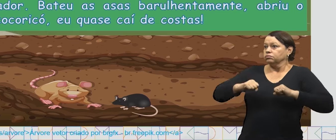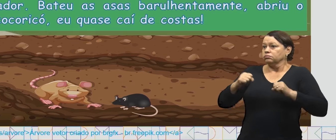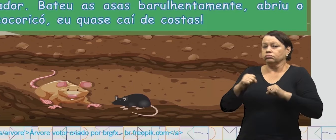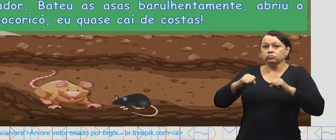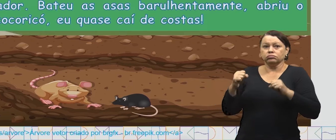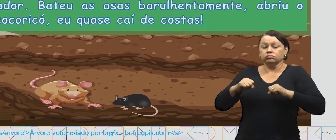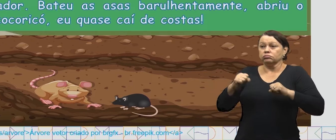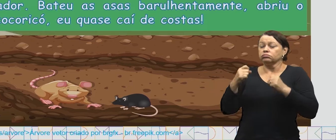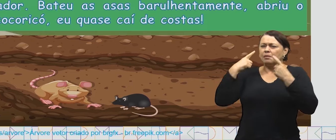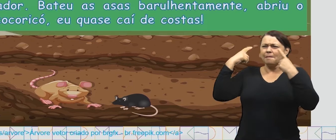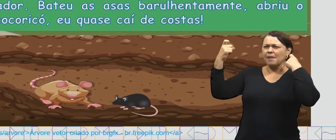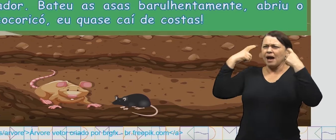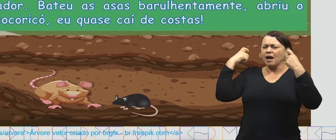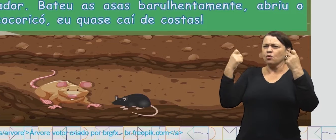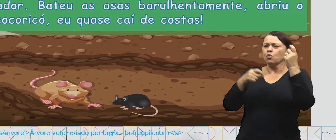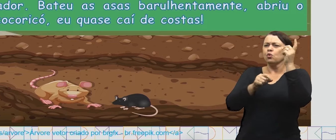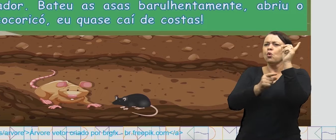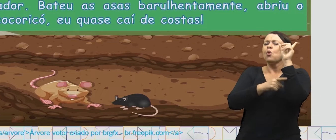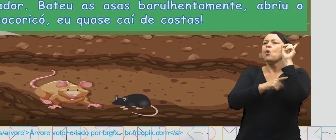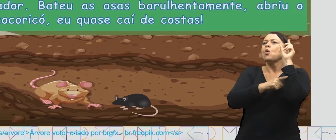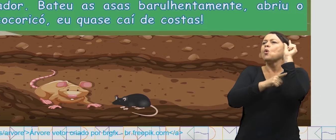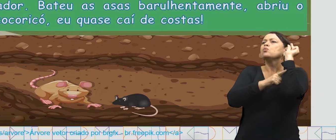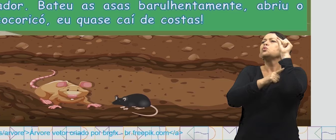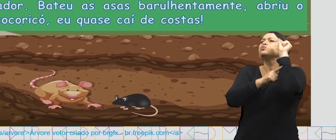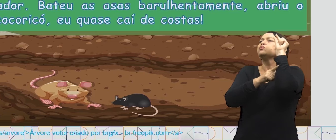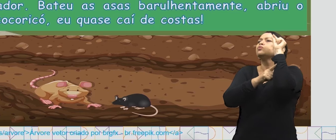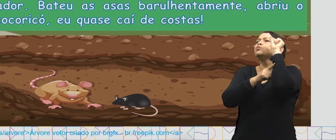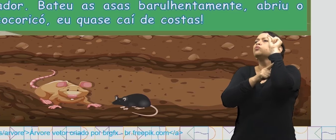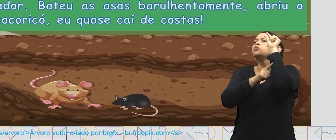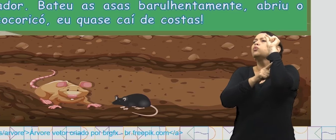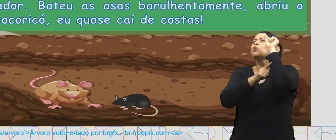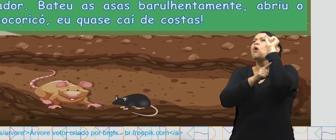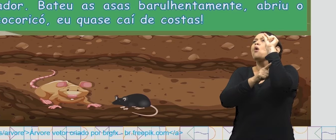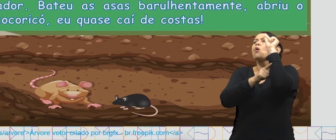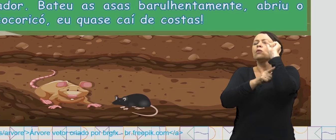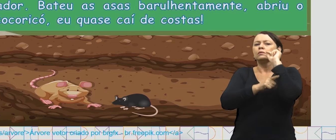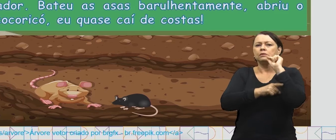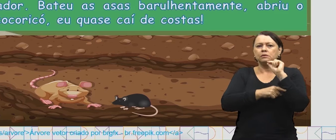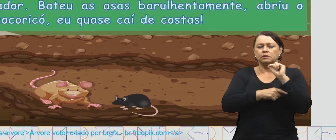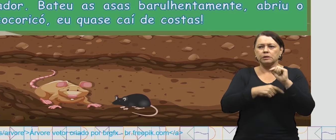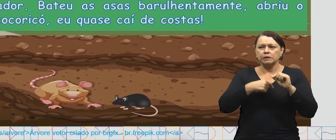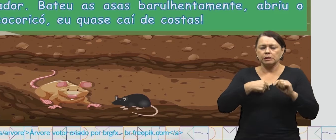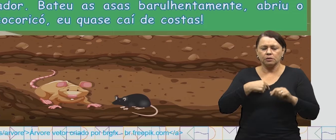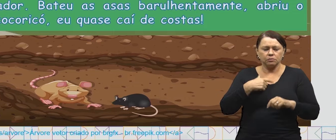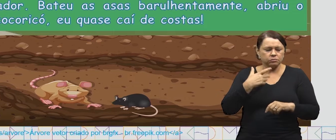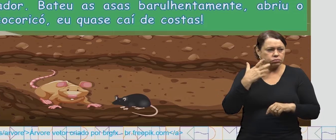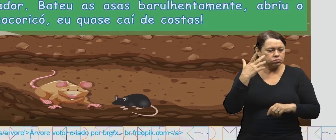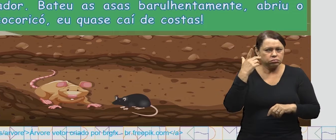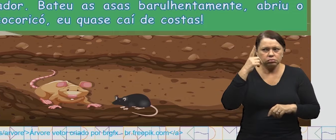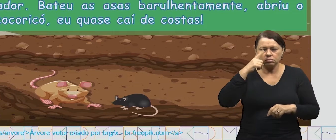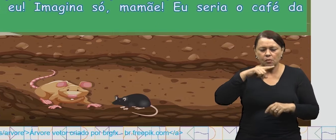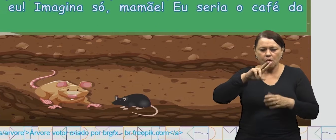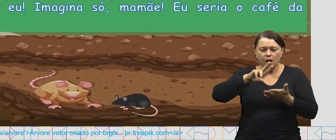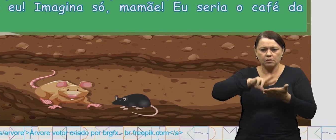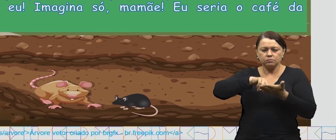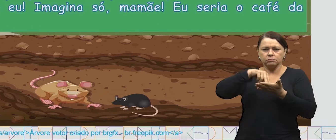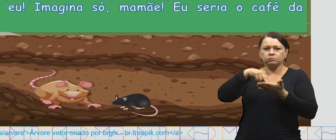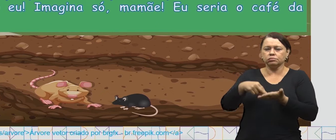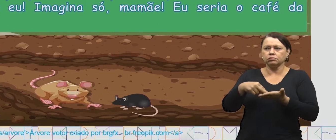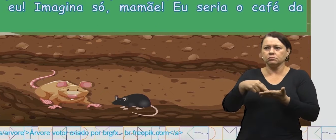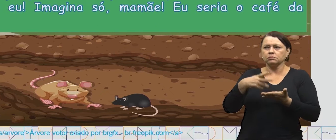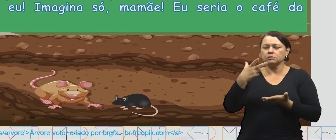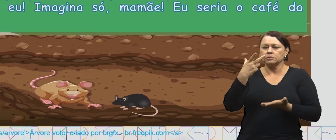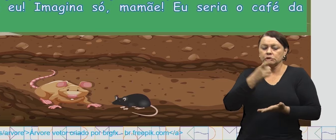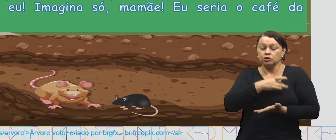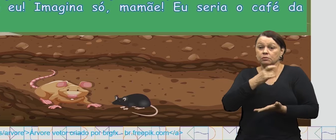asas barulhentamente, abriu o bico e soltou um cocoricó. Eu quase caí de costas.